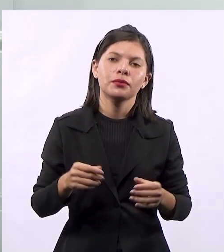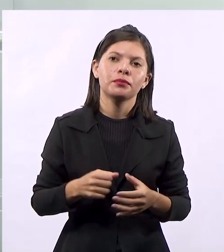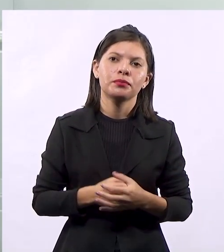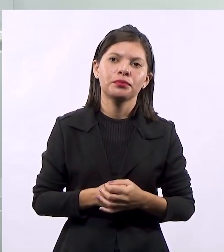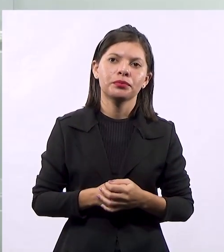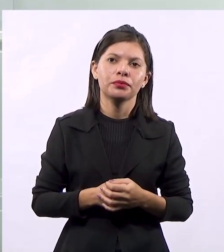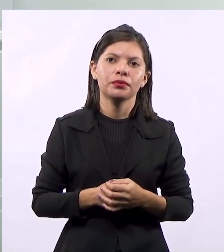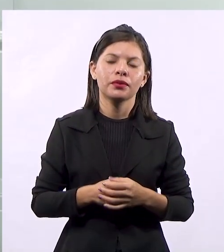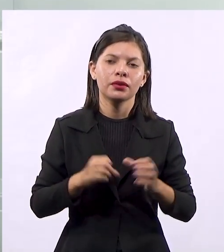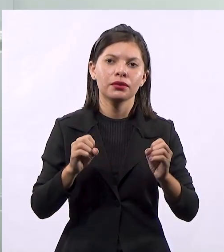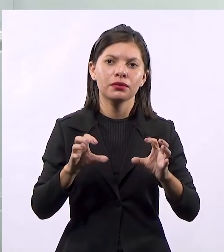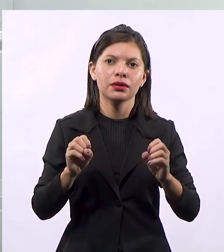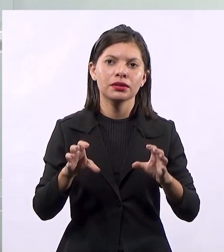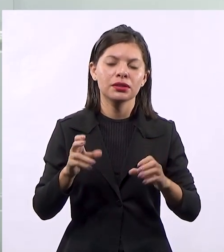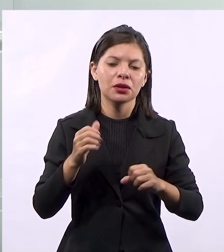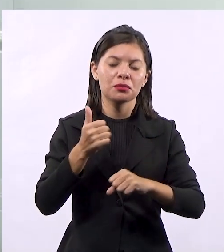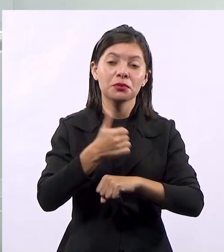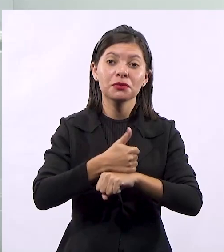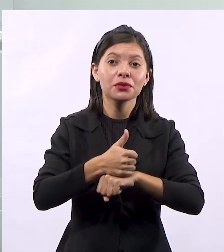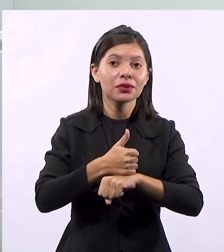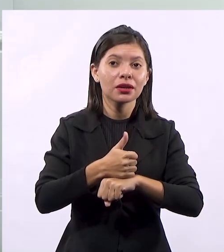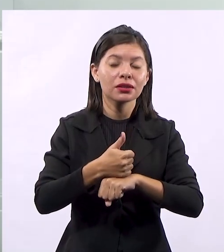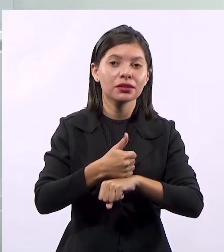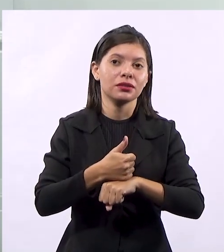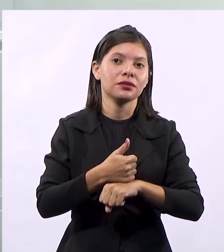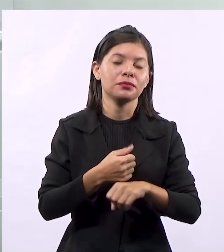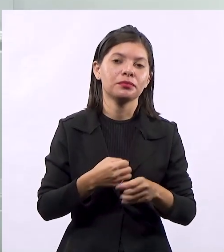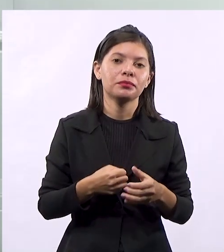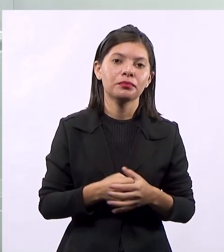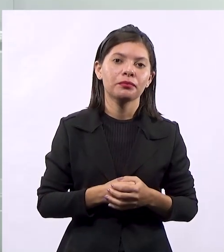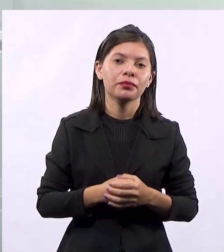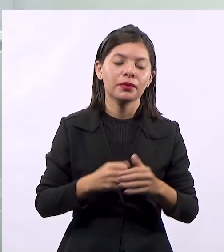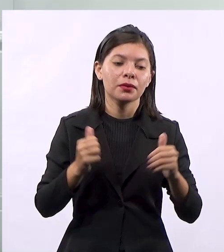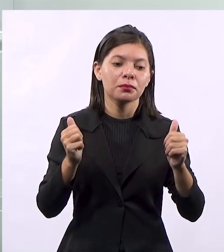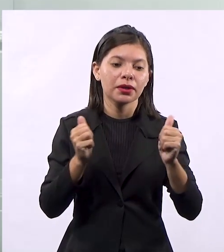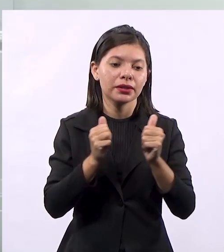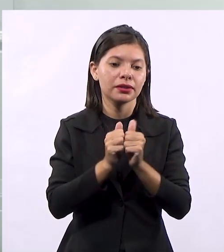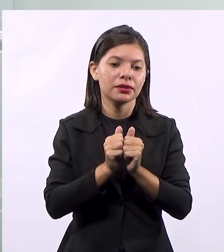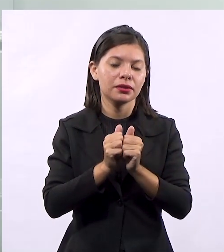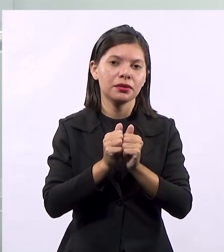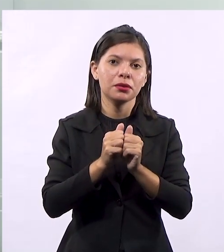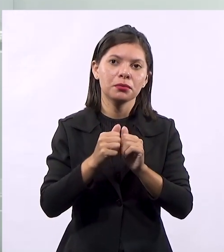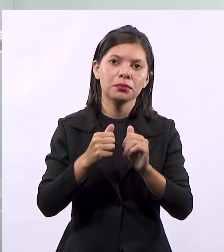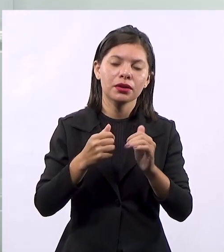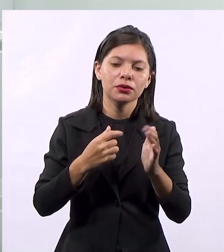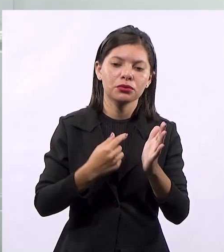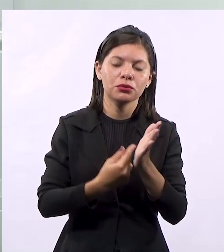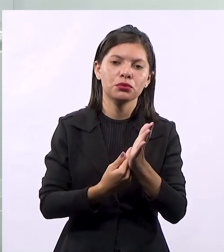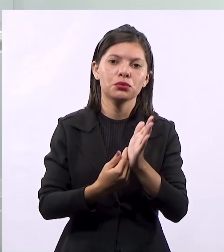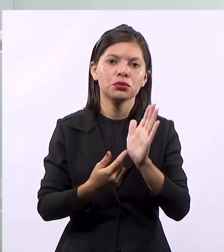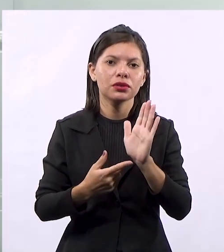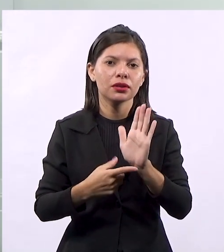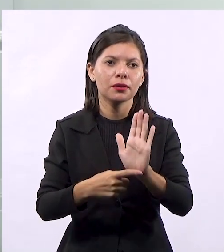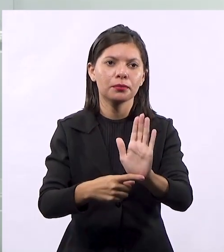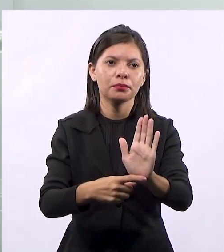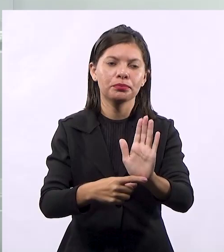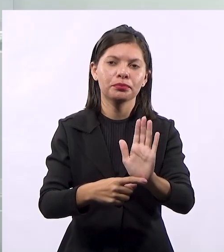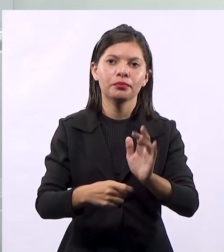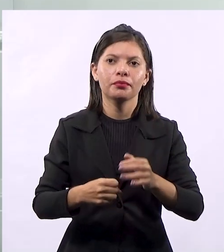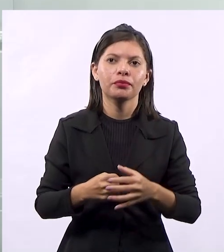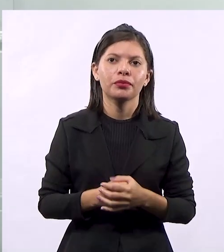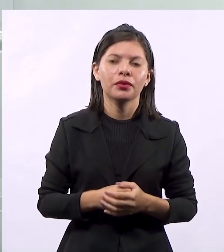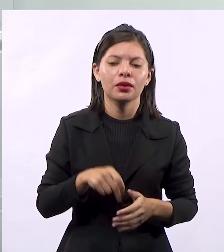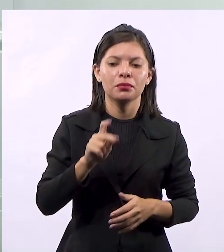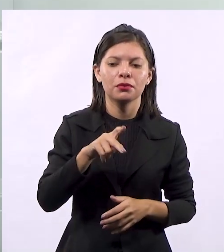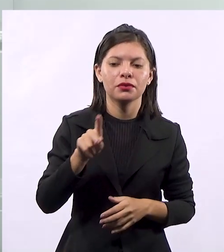por baixo, né? Qual é o princípio que está por baixo, subliminar aí? De que todos que estão envolvidos no processo educativo são profissionais da